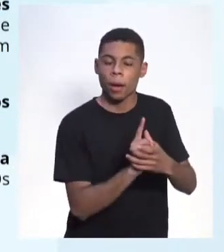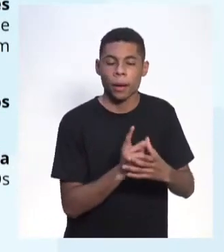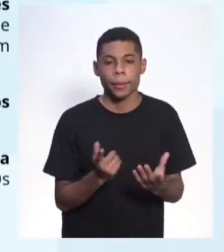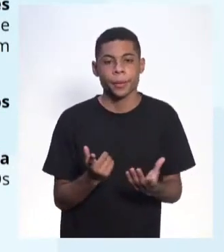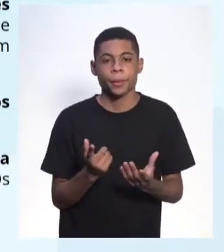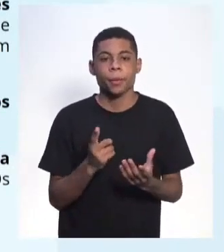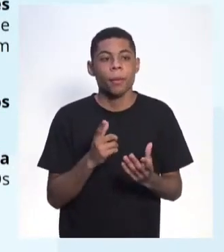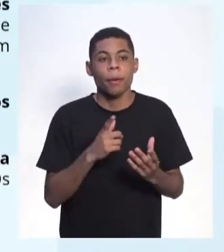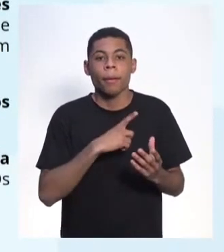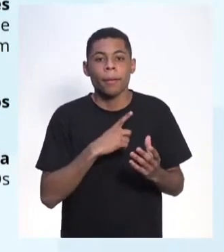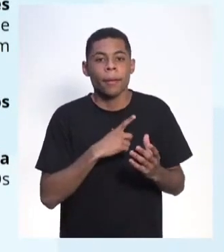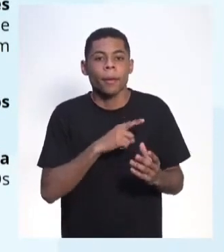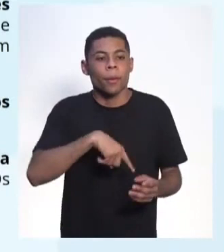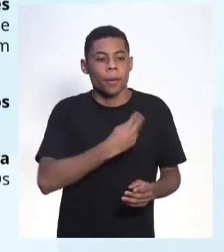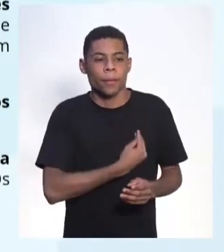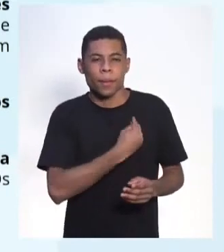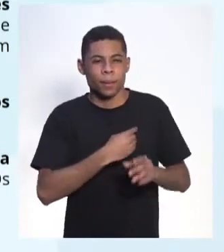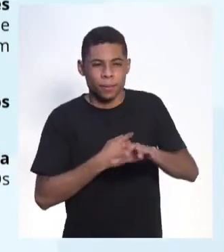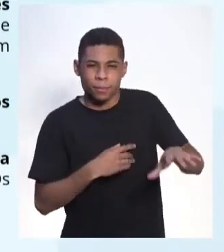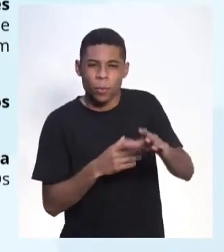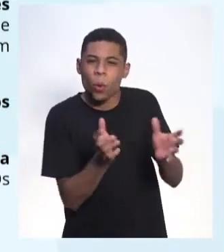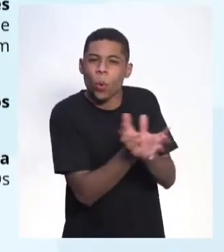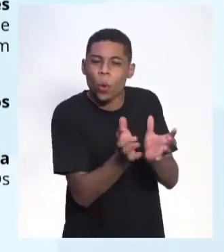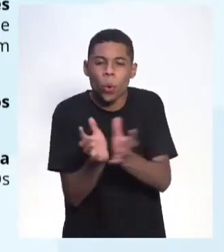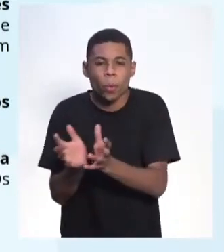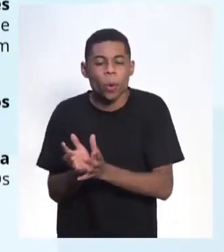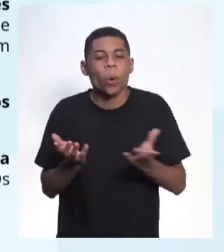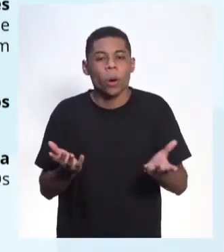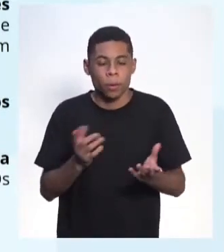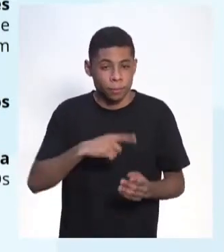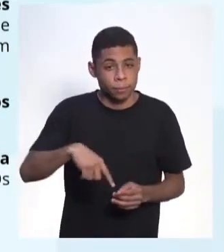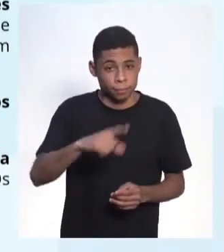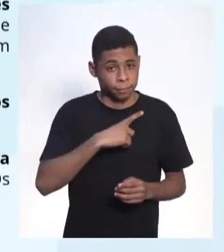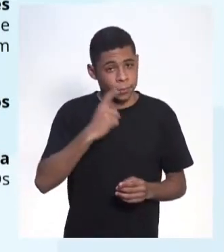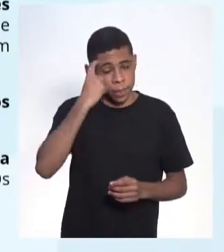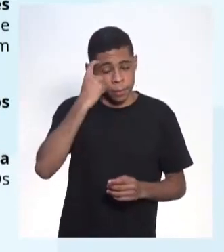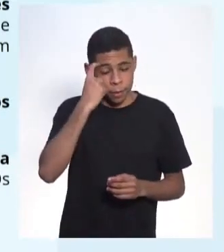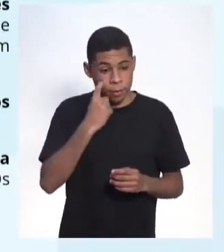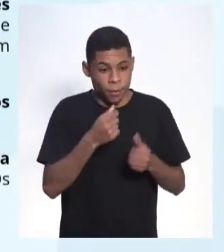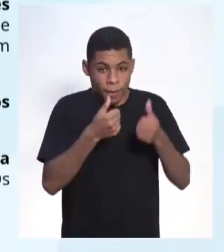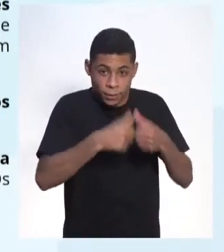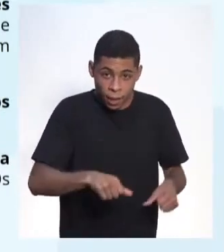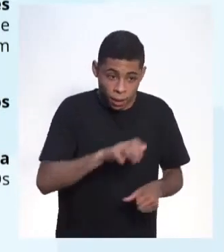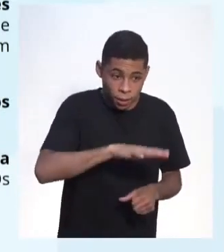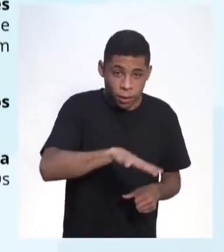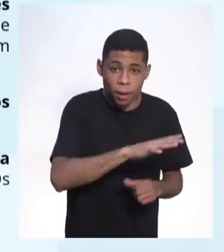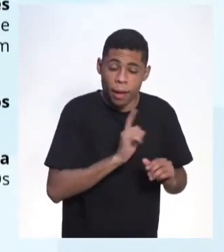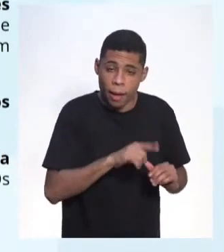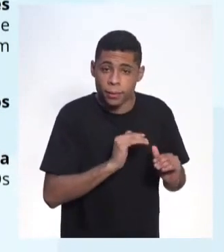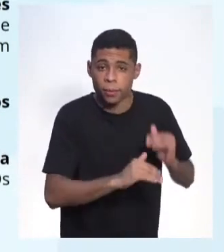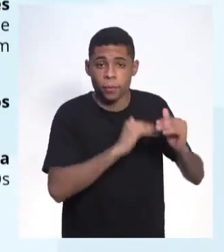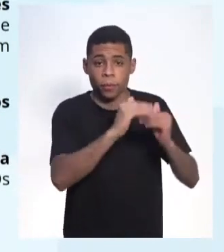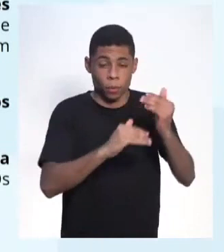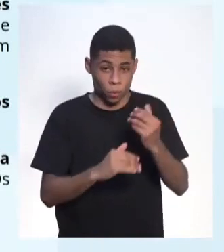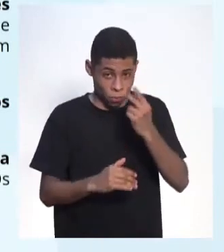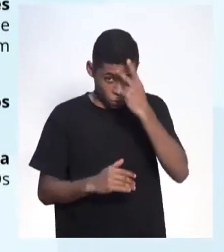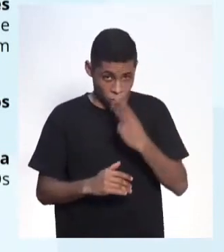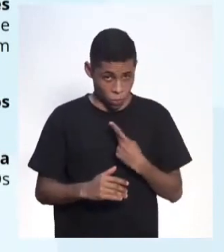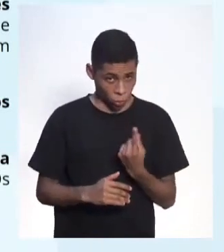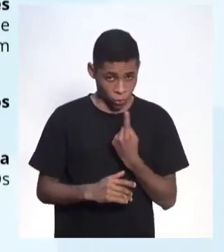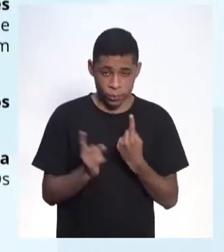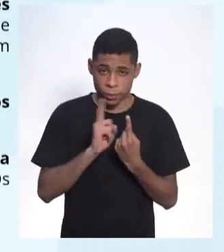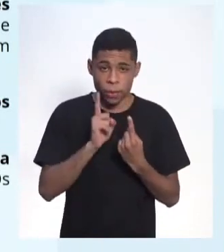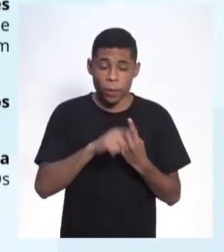pelas classes sociais que nós pertencemos. Então, os percursos identitários são desenvolvidos em vários domínios da